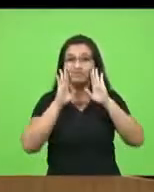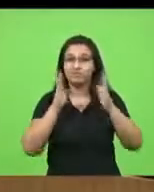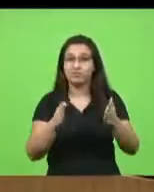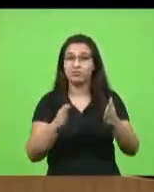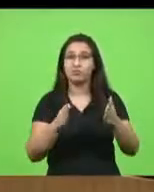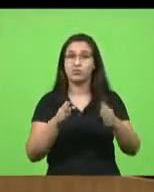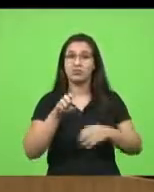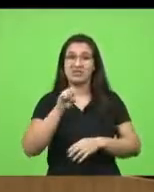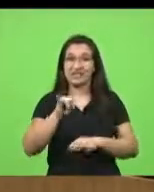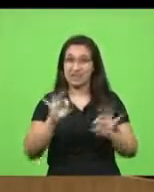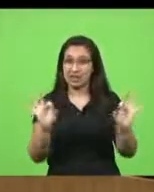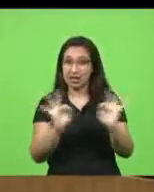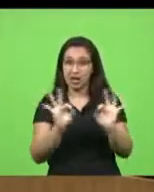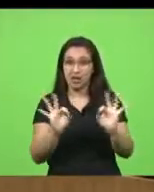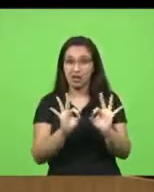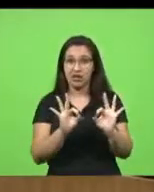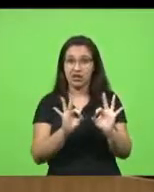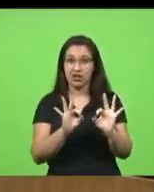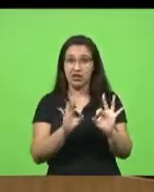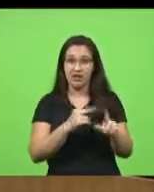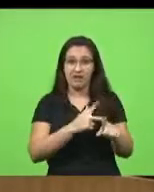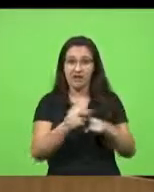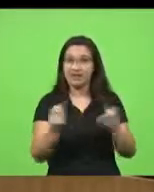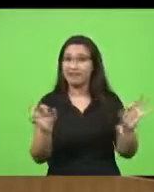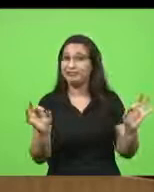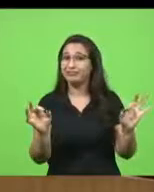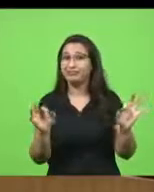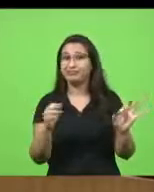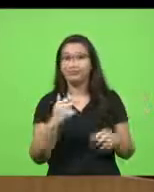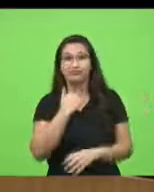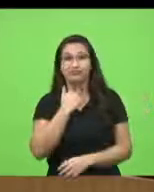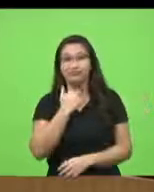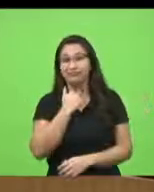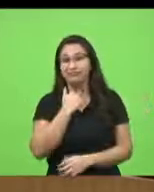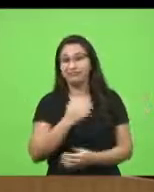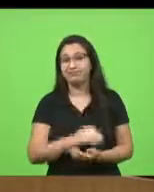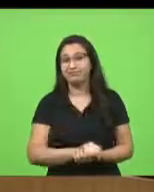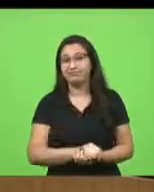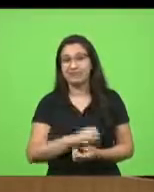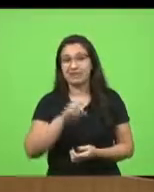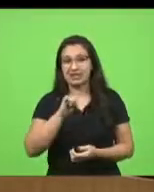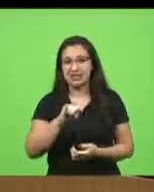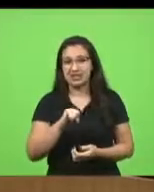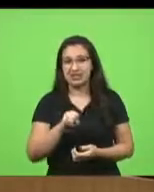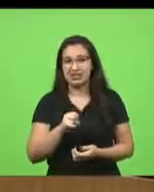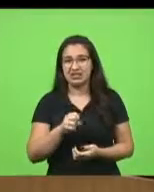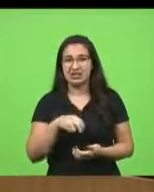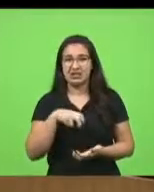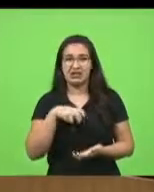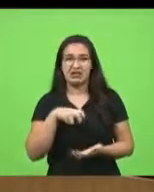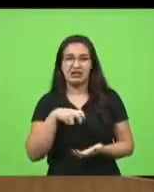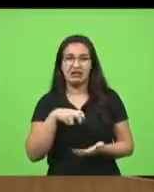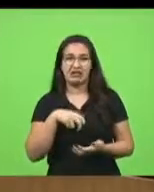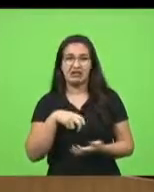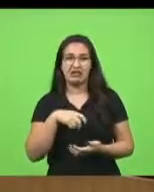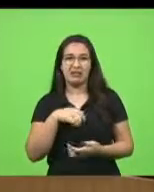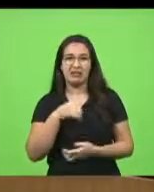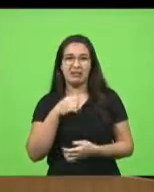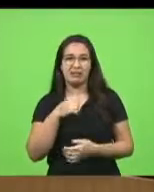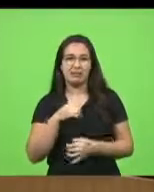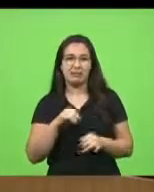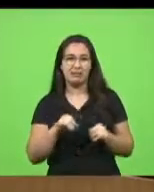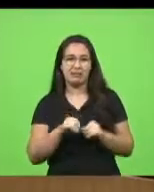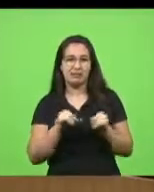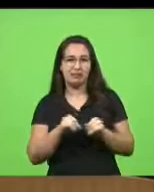vencê-la. Se nós continuarmos com teimosias, porque não compra a vacina de A porque tem